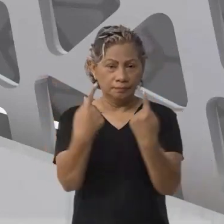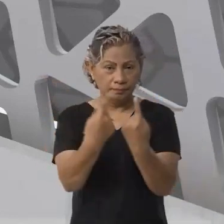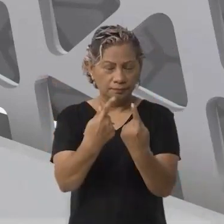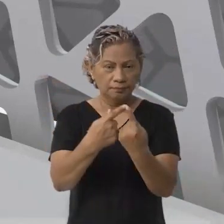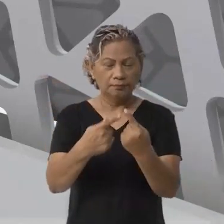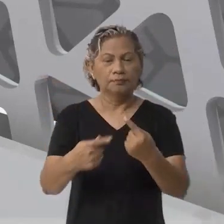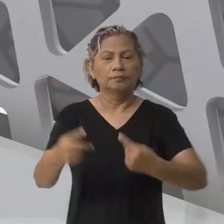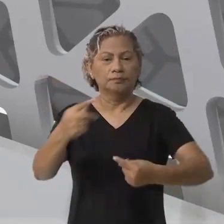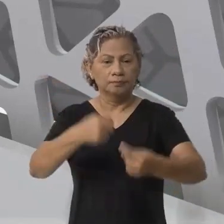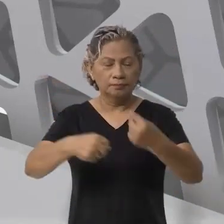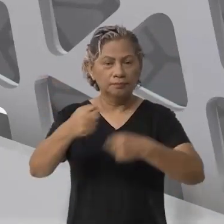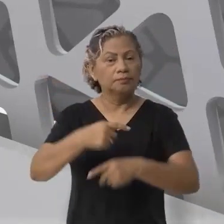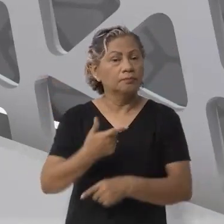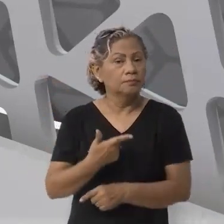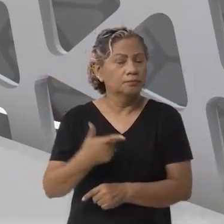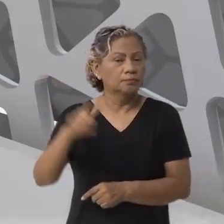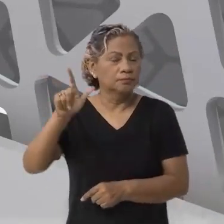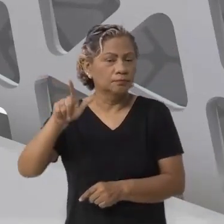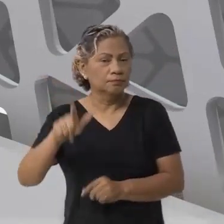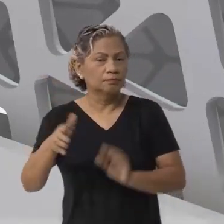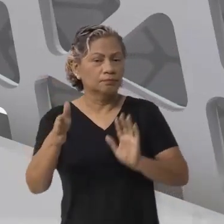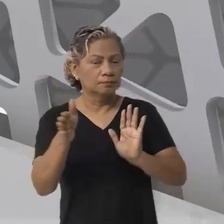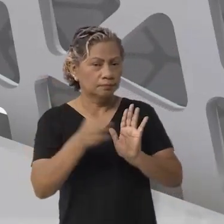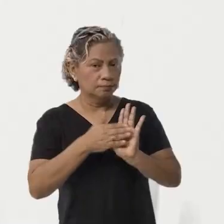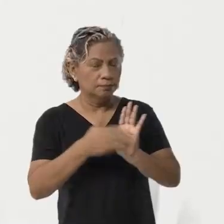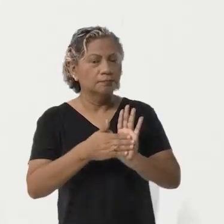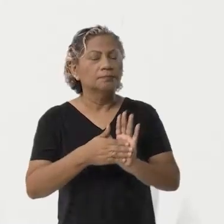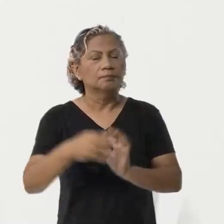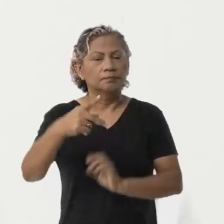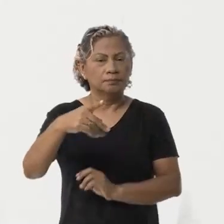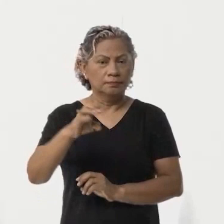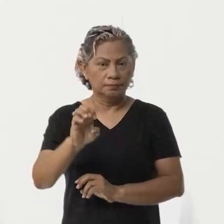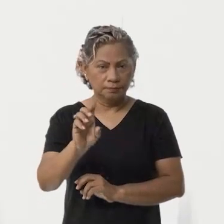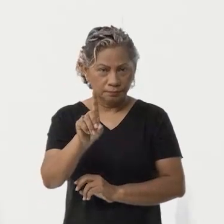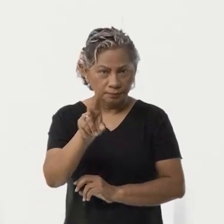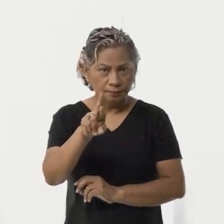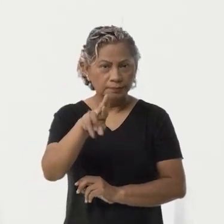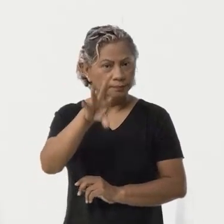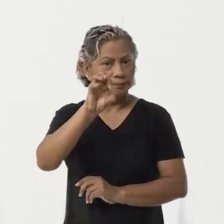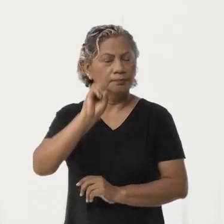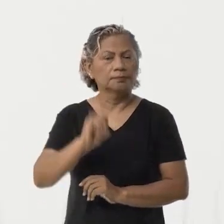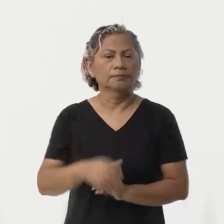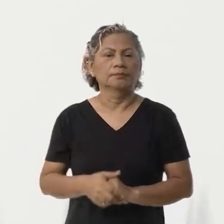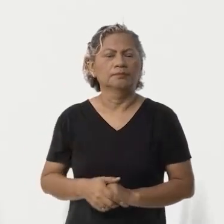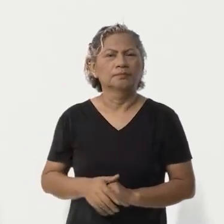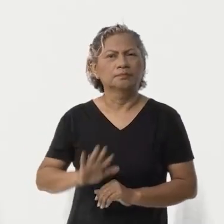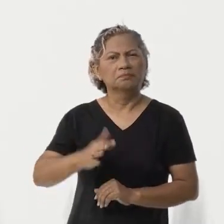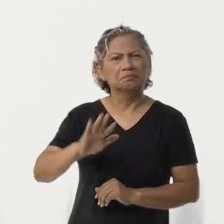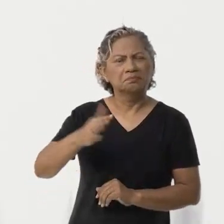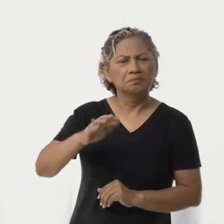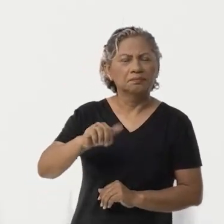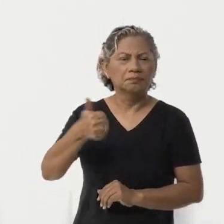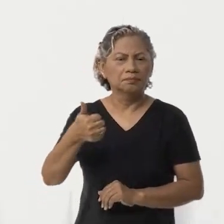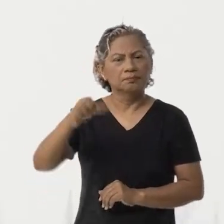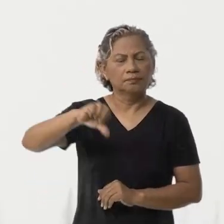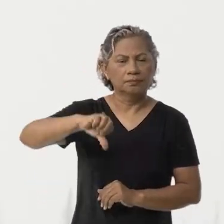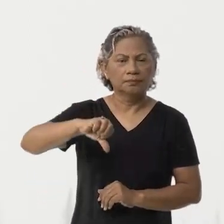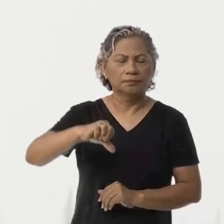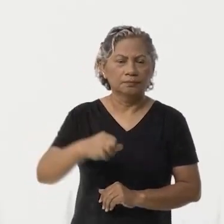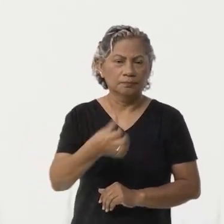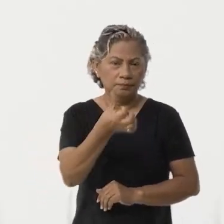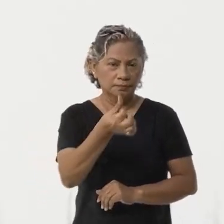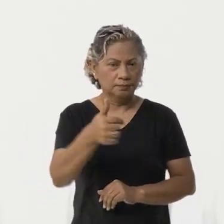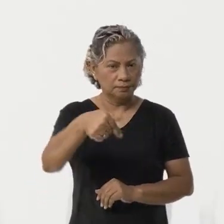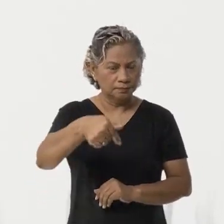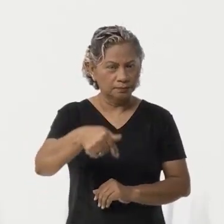regiões geoeconômicas. Então ela é uma outra divisão proposta, como eu já falei, pelo Pedro Pinchas Geiger, lá